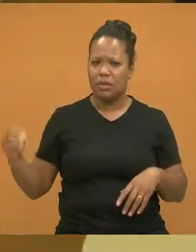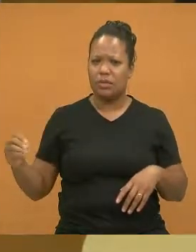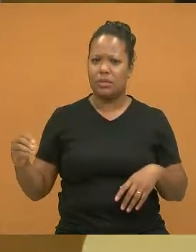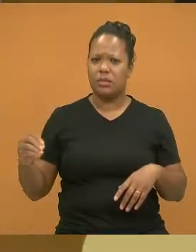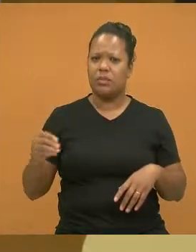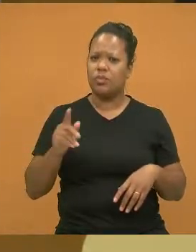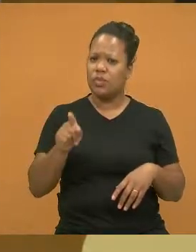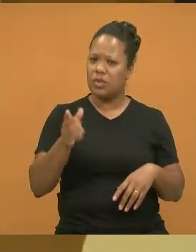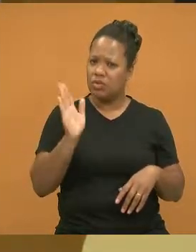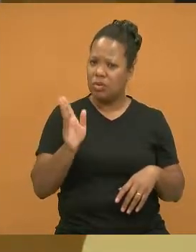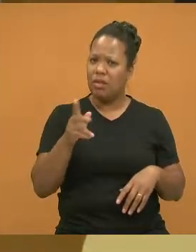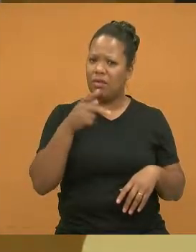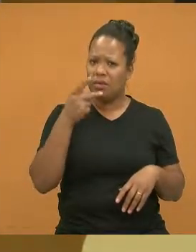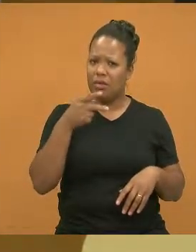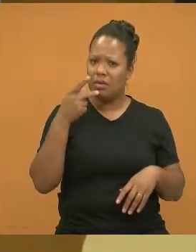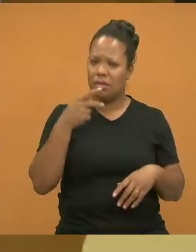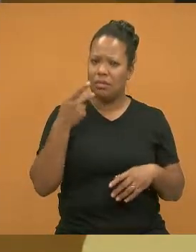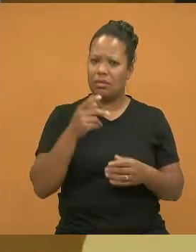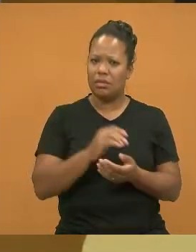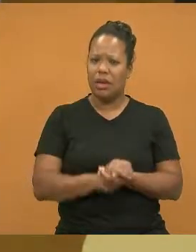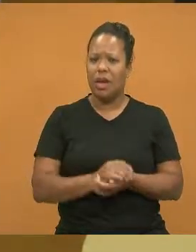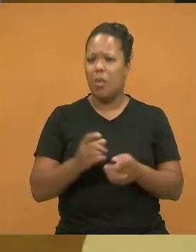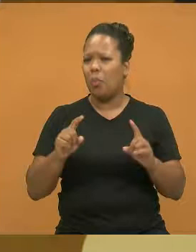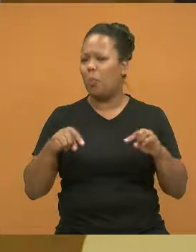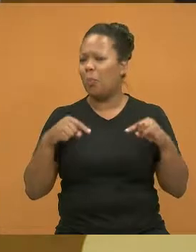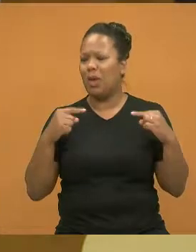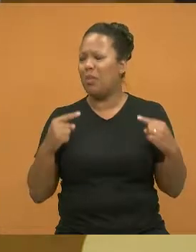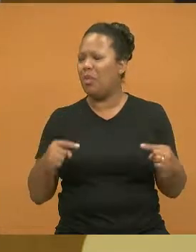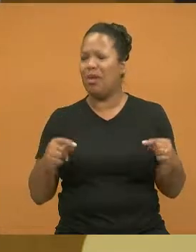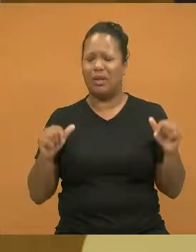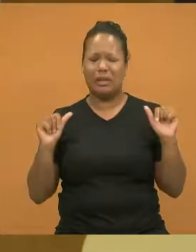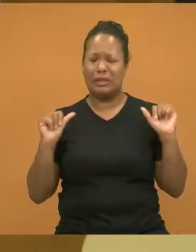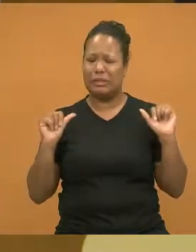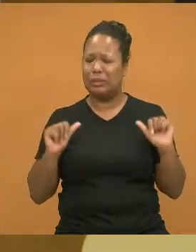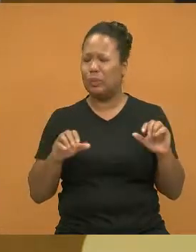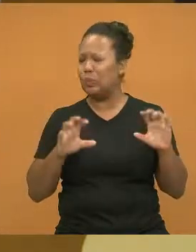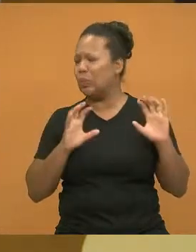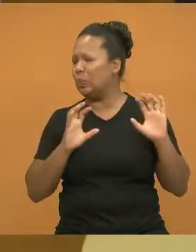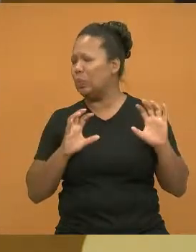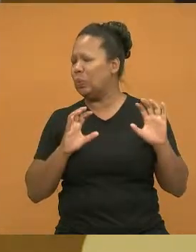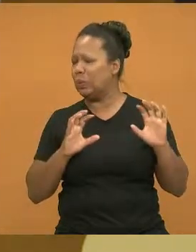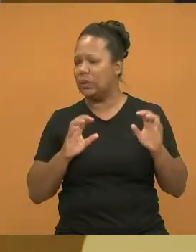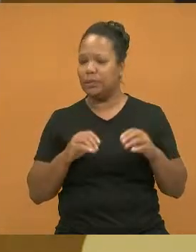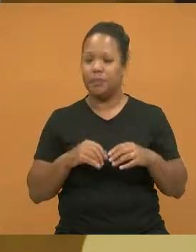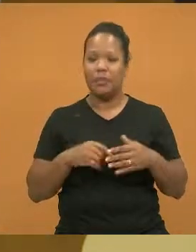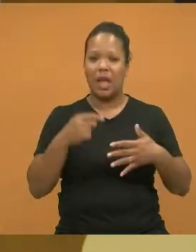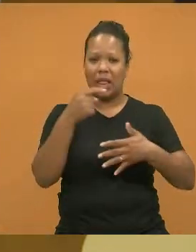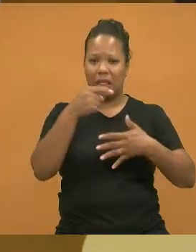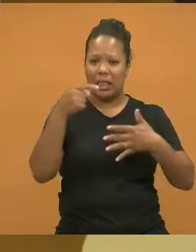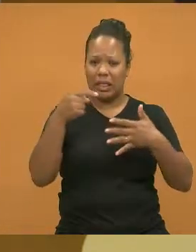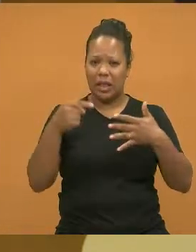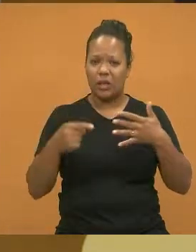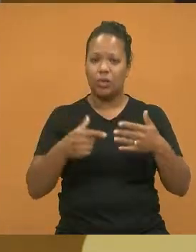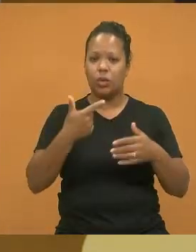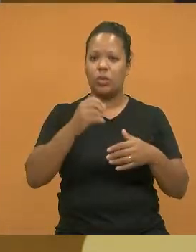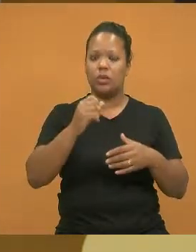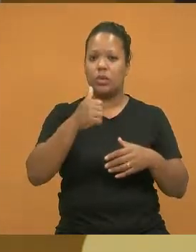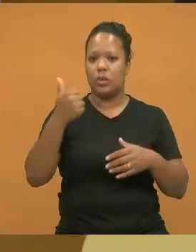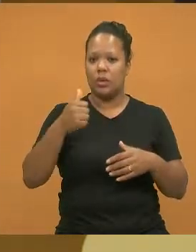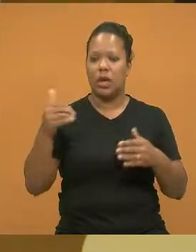como você mesmo disse, é um dos mais abomináveis. A gente tem dados aqui que entre